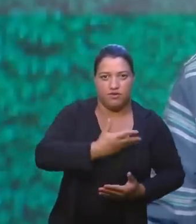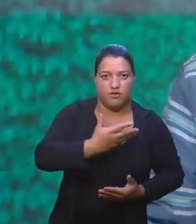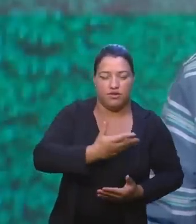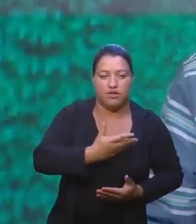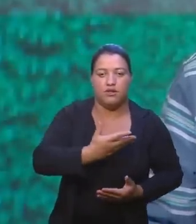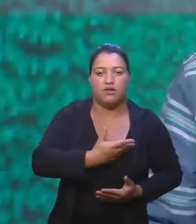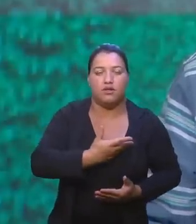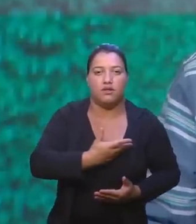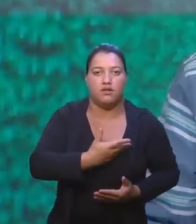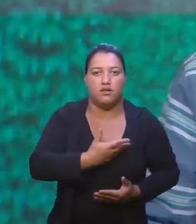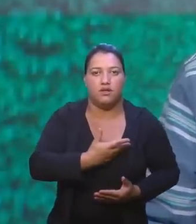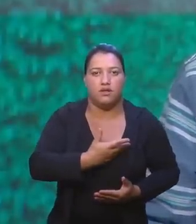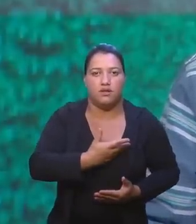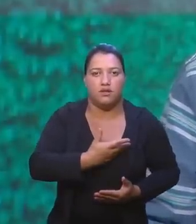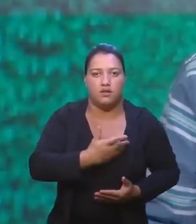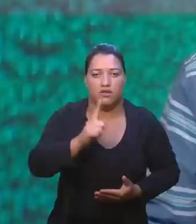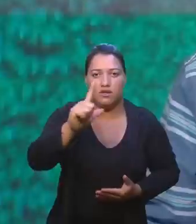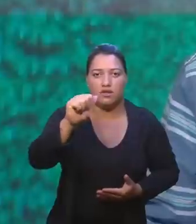Lannis